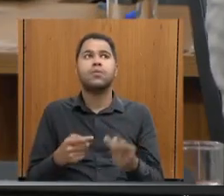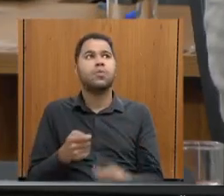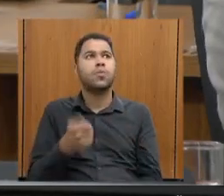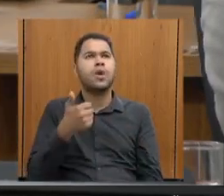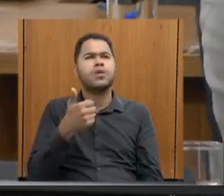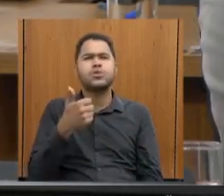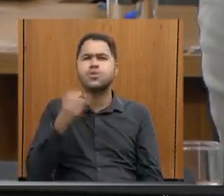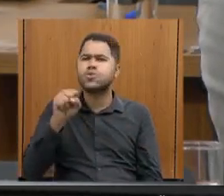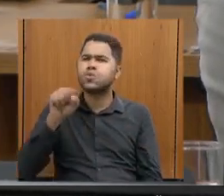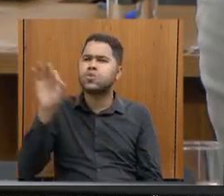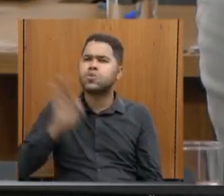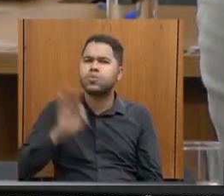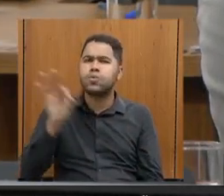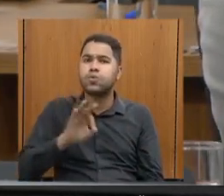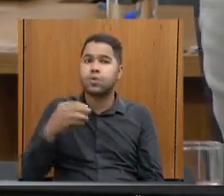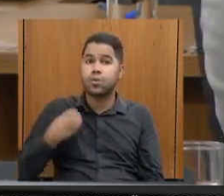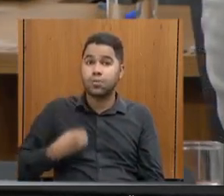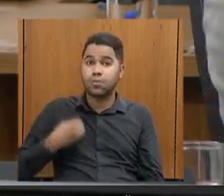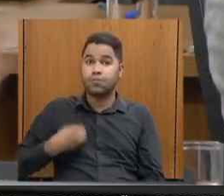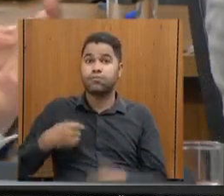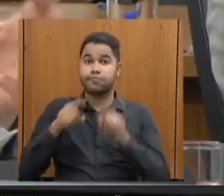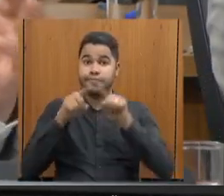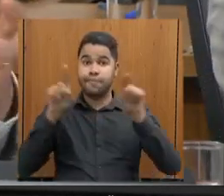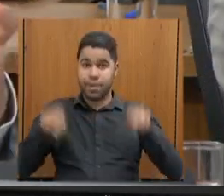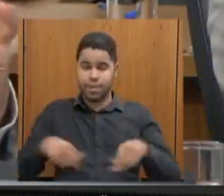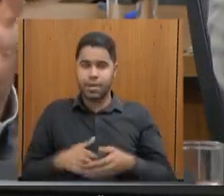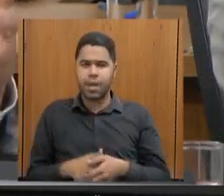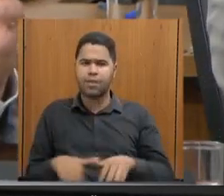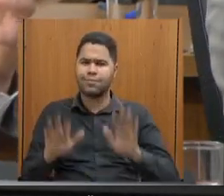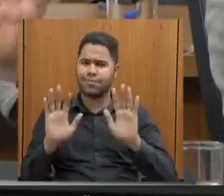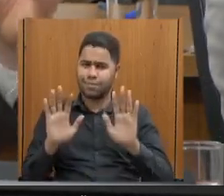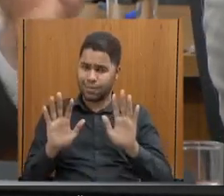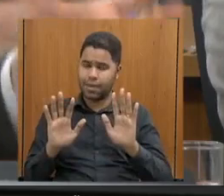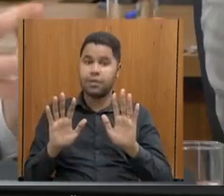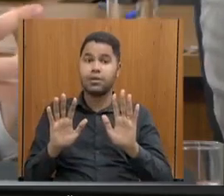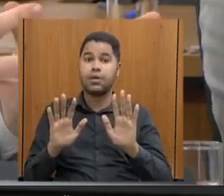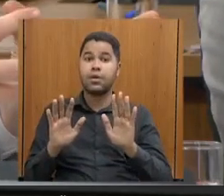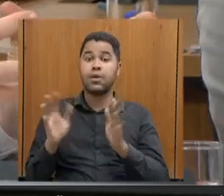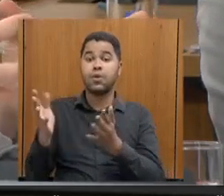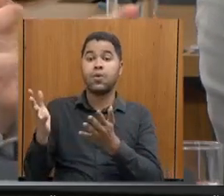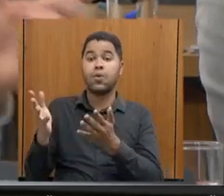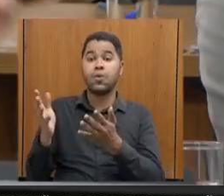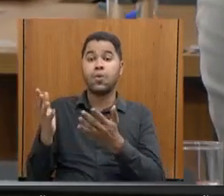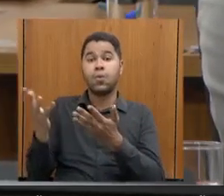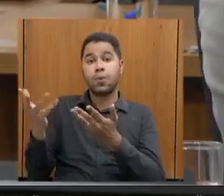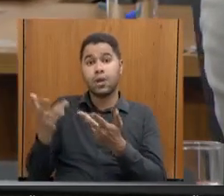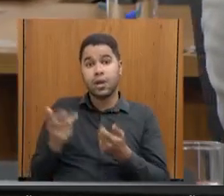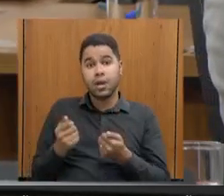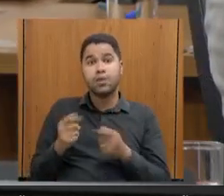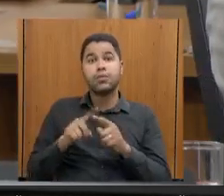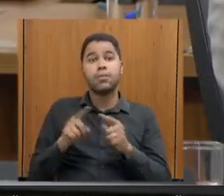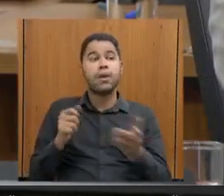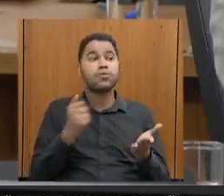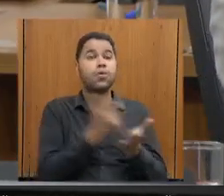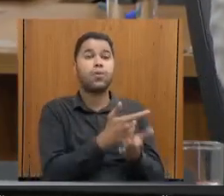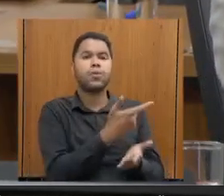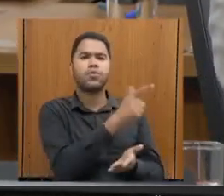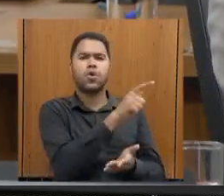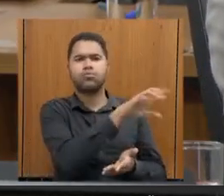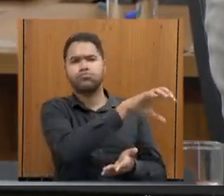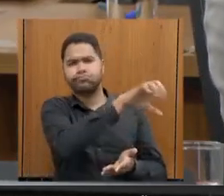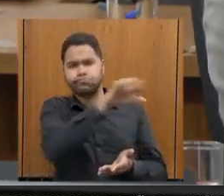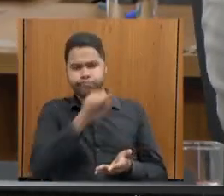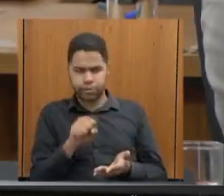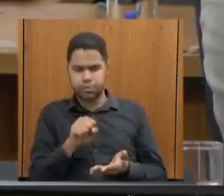tem quase dezoito por cento de participação de mercado mas ela tem o cliente mas ela compra energia de terceiros